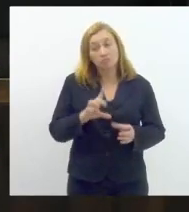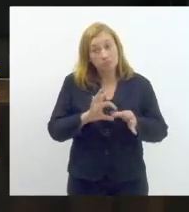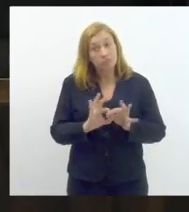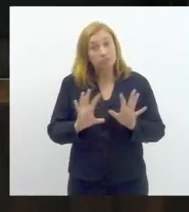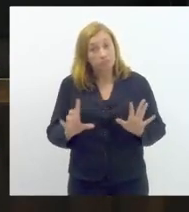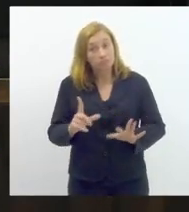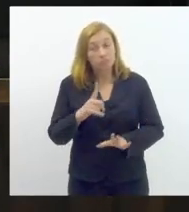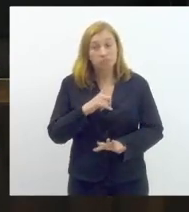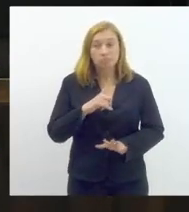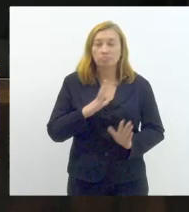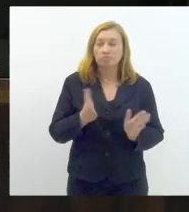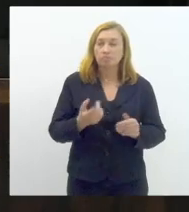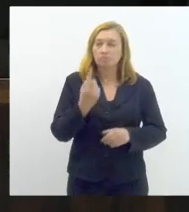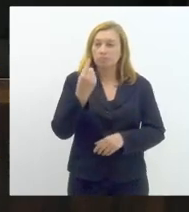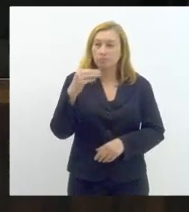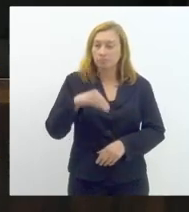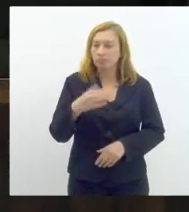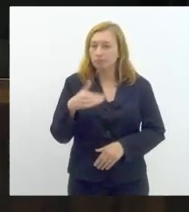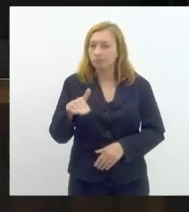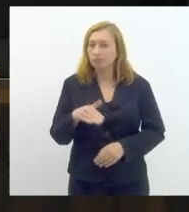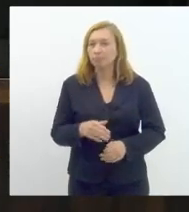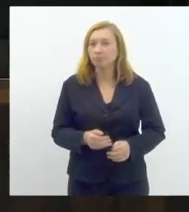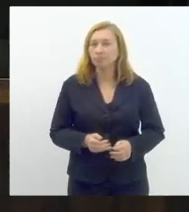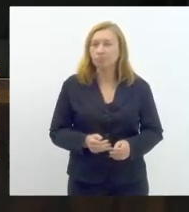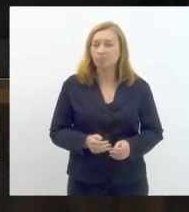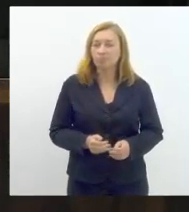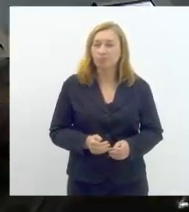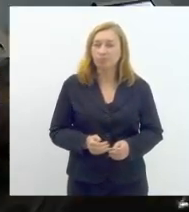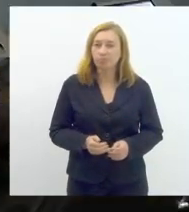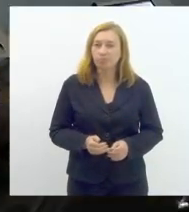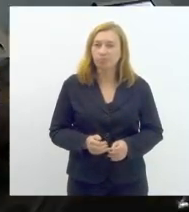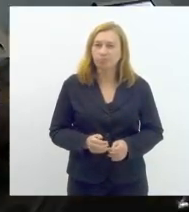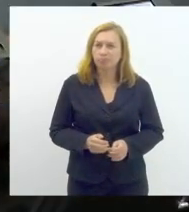democracia, agora é 1 minuto e meio.